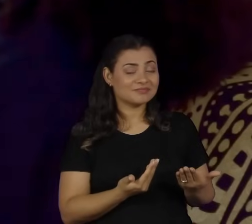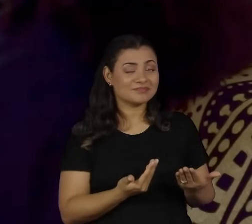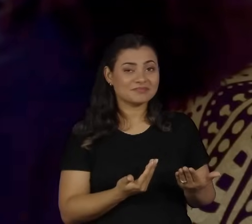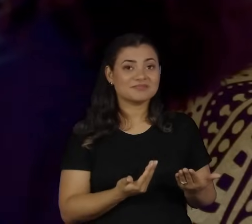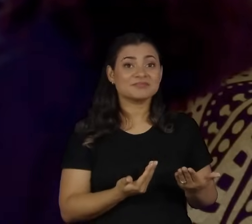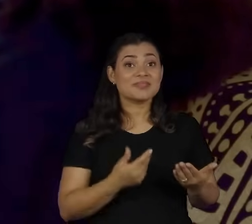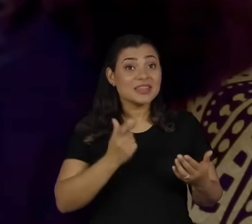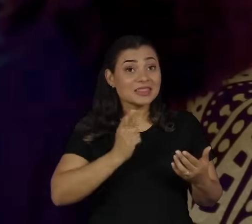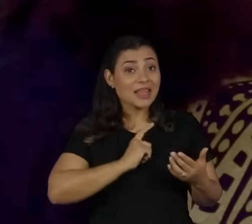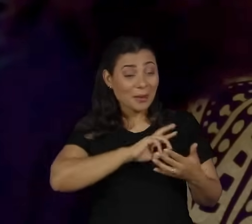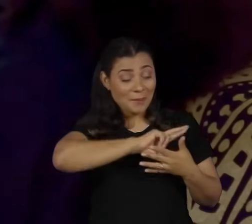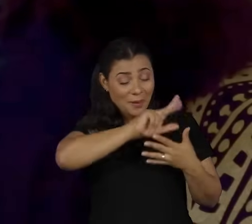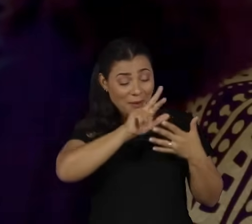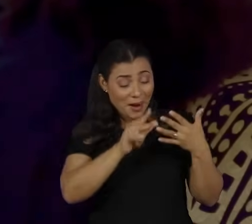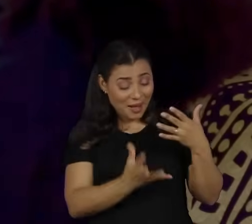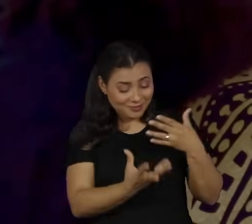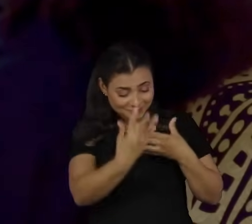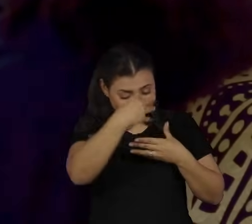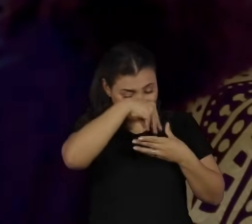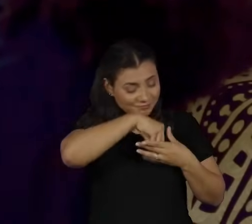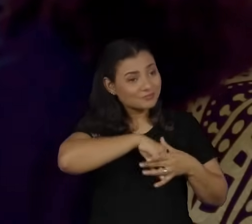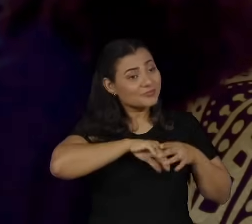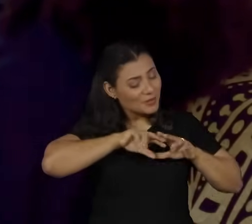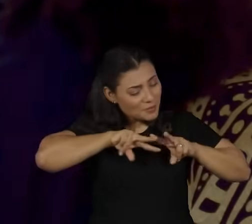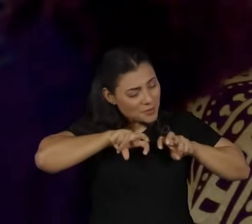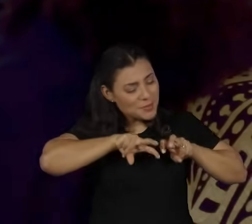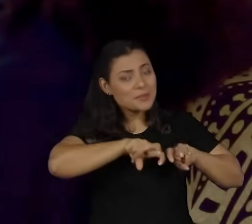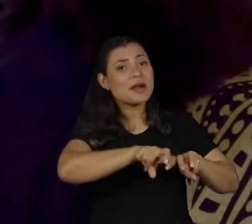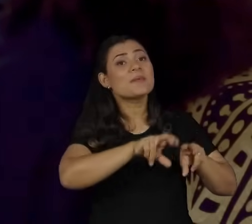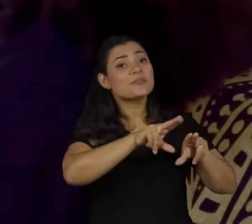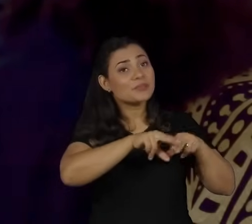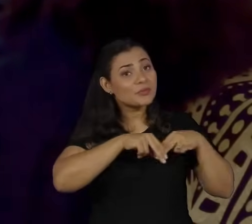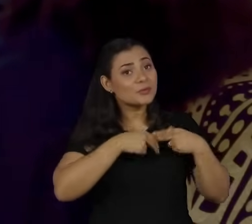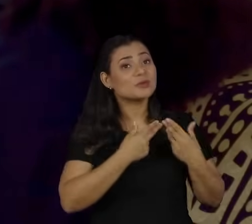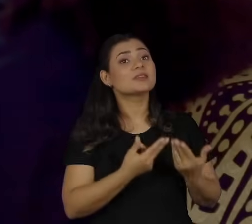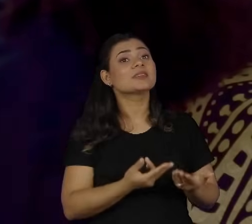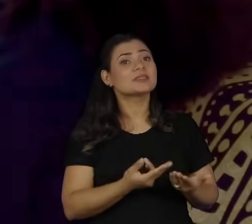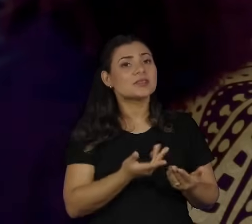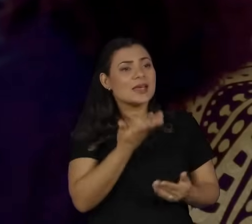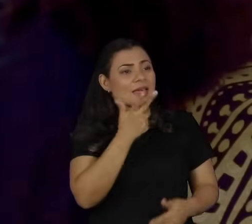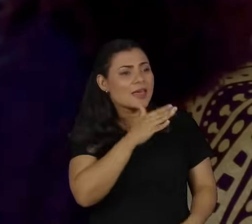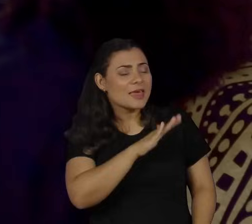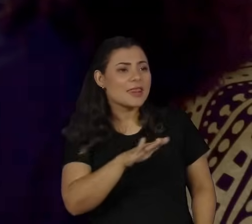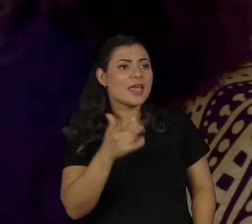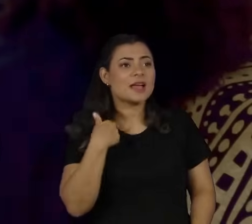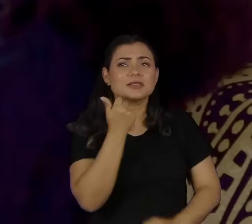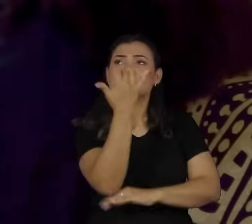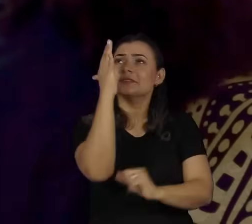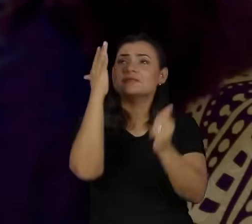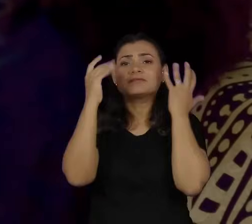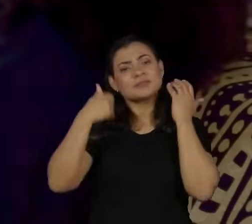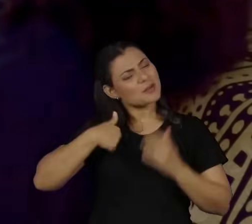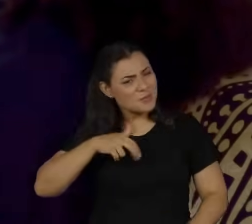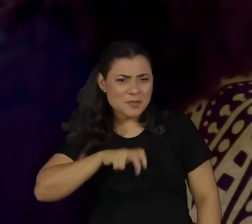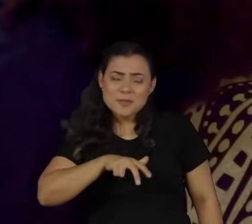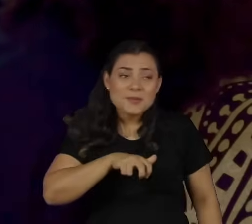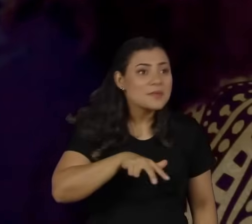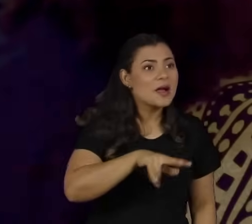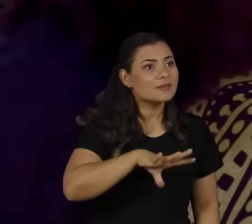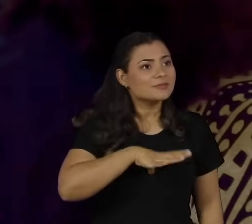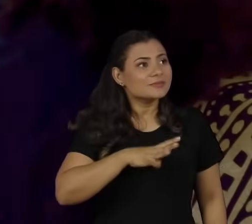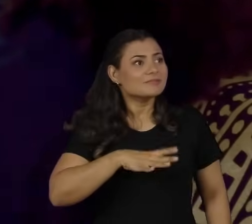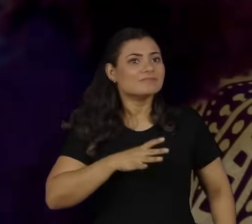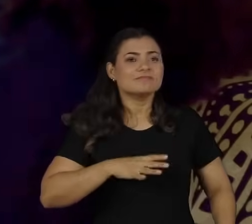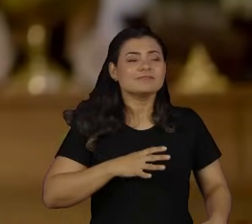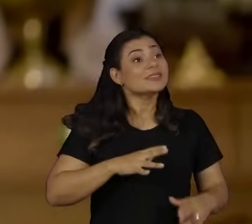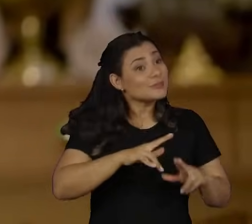É tântrica, né? Ela é aquela criança pelada no meio do mato, corajosa, destemida,